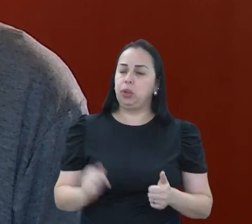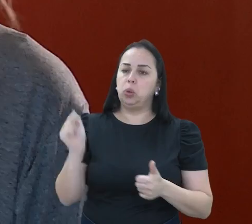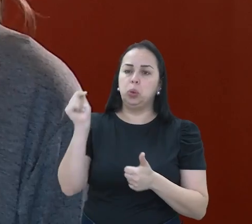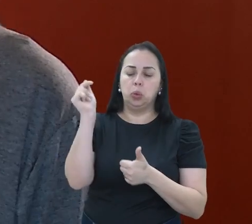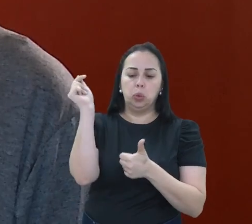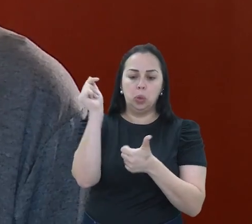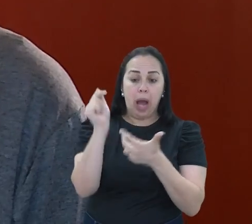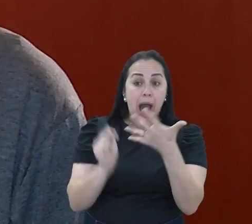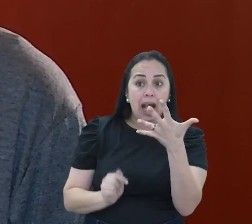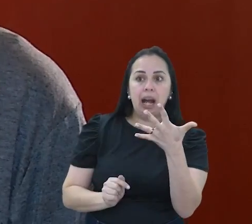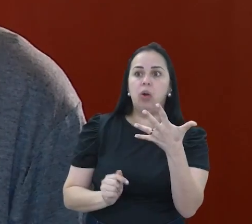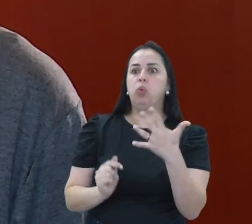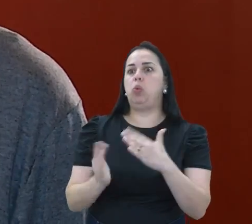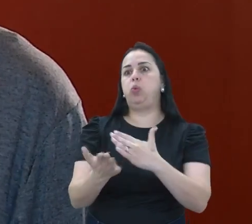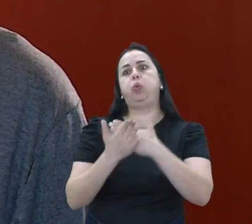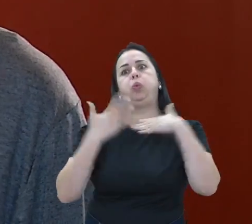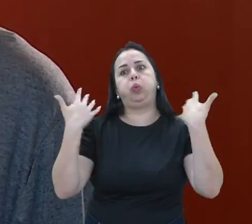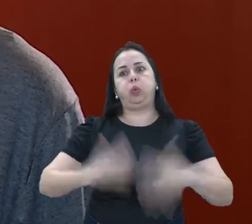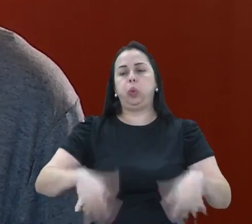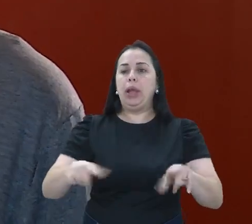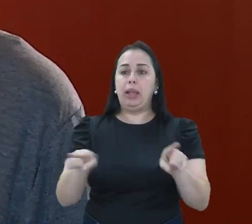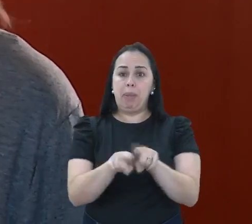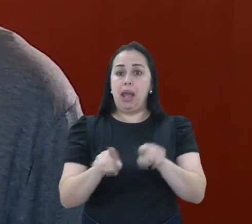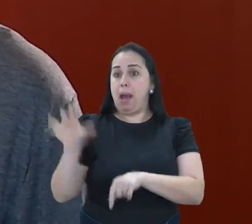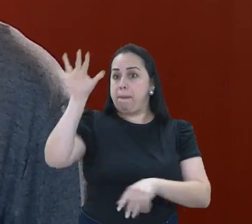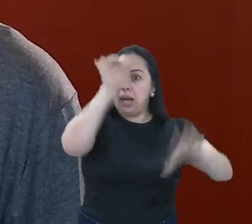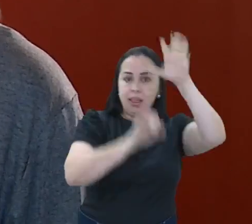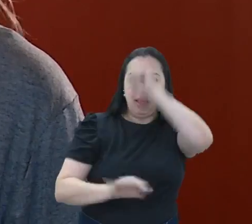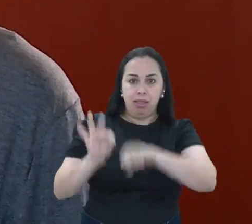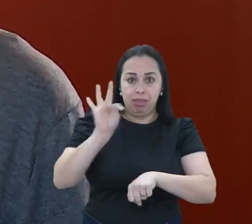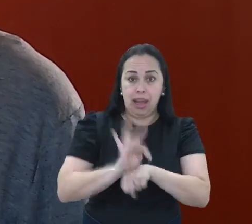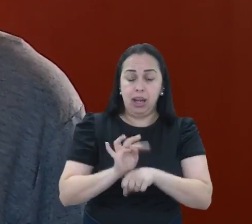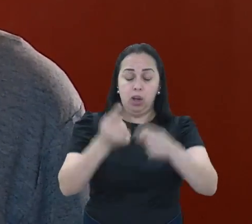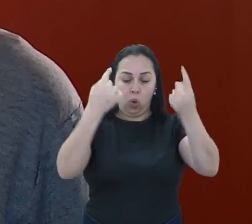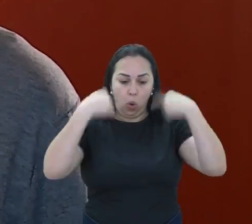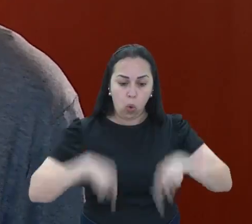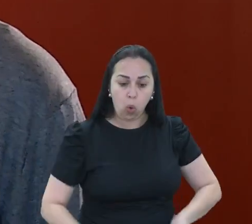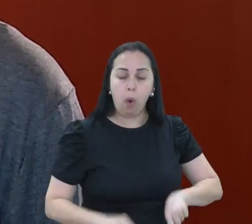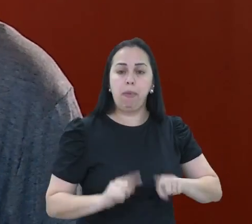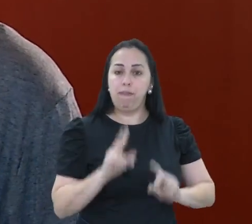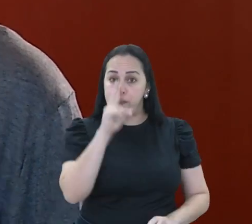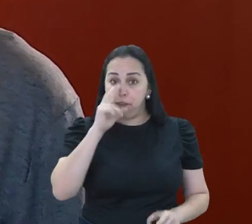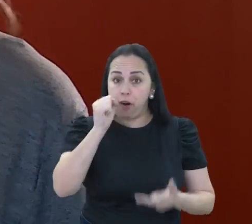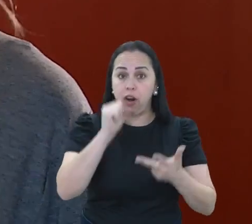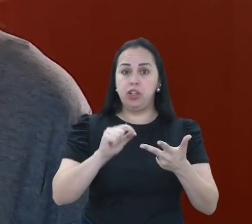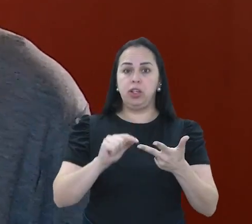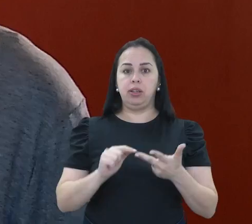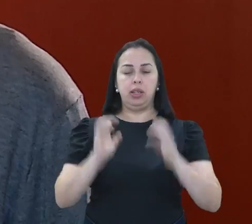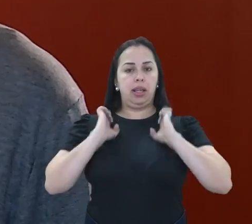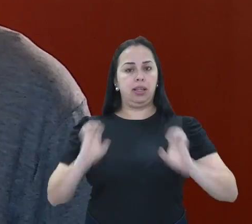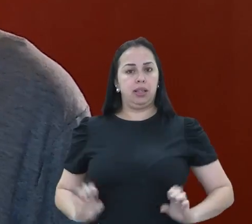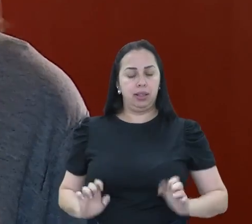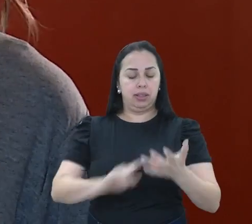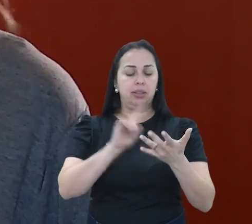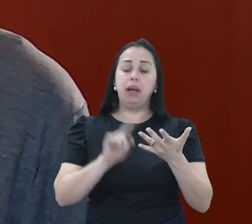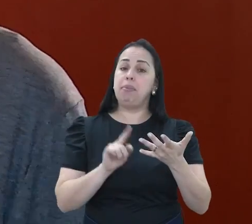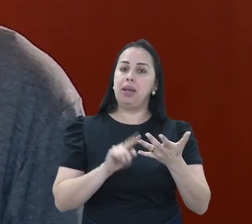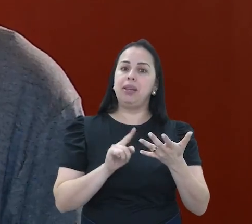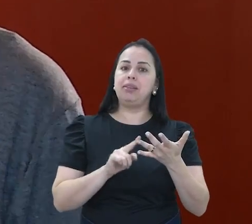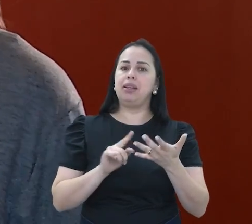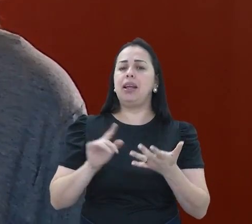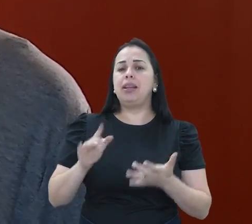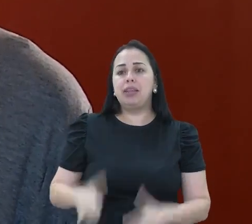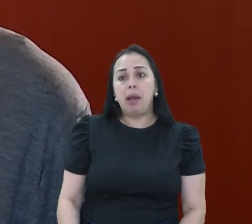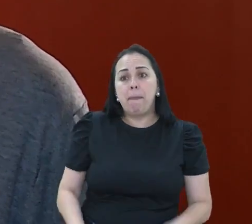Possui N benefícios, fora todo o aprendizado técnico, de fortalecimento muscular, de consciência corporal, lateralidade, né, que